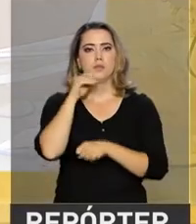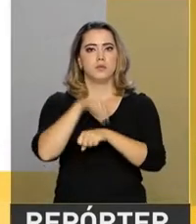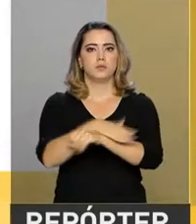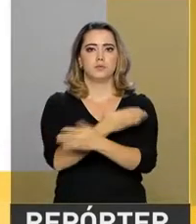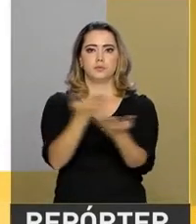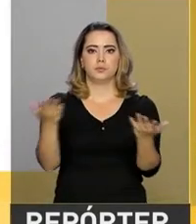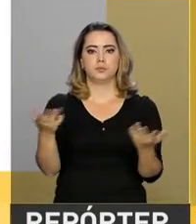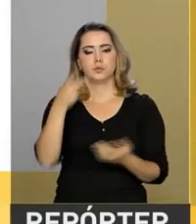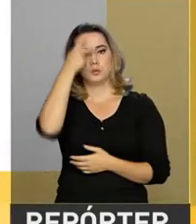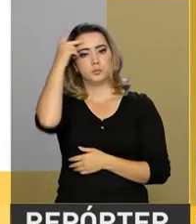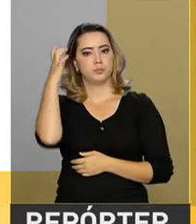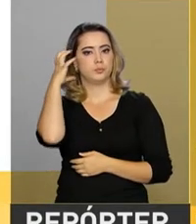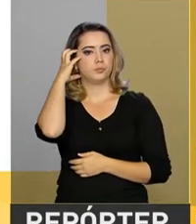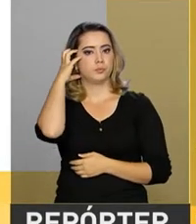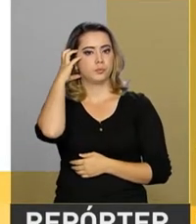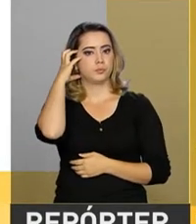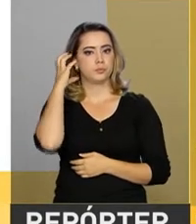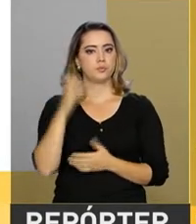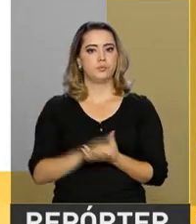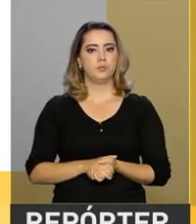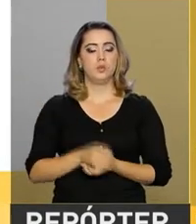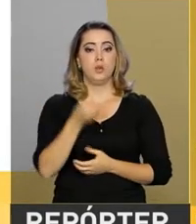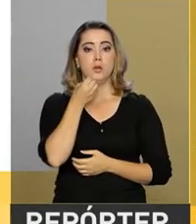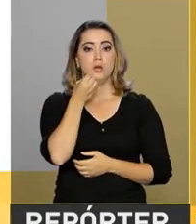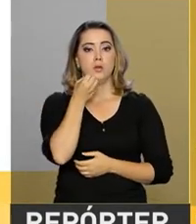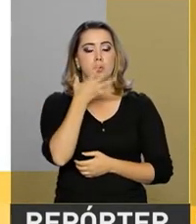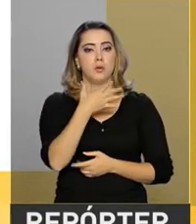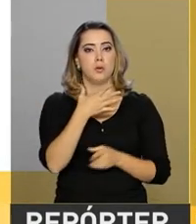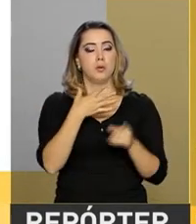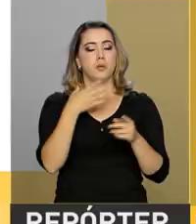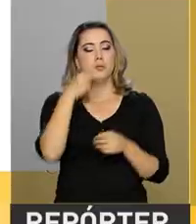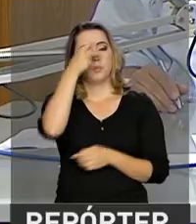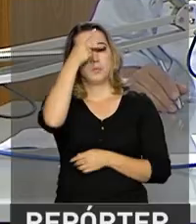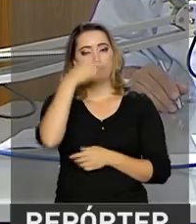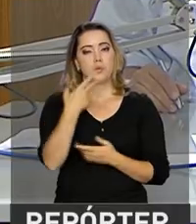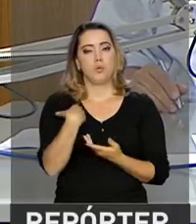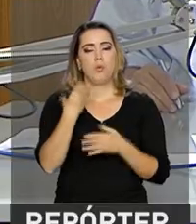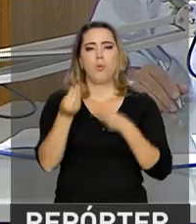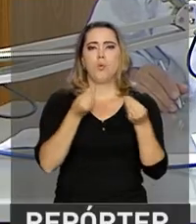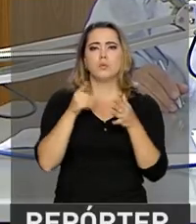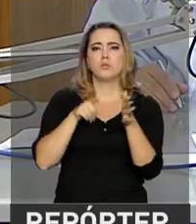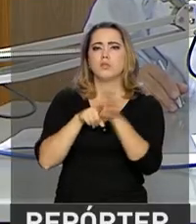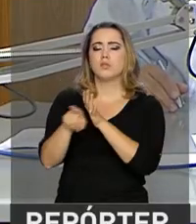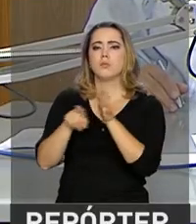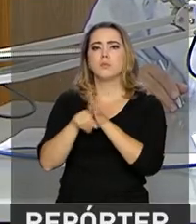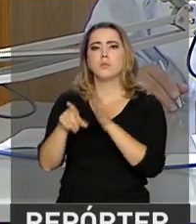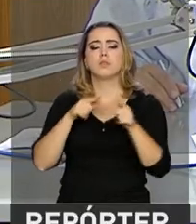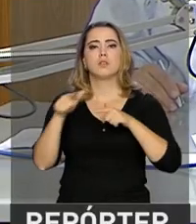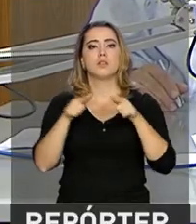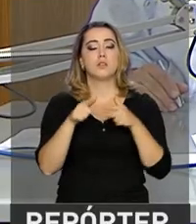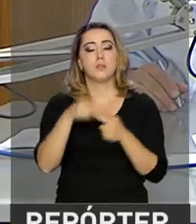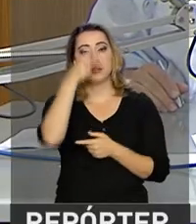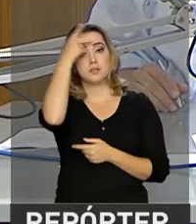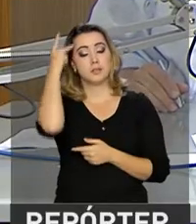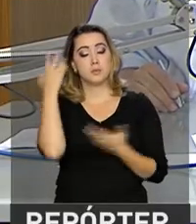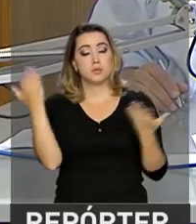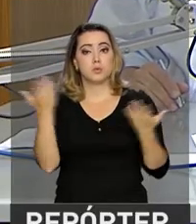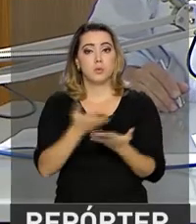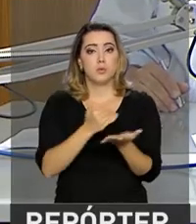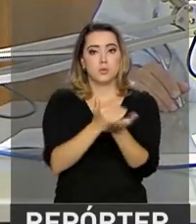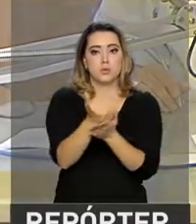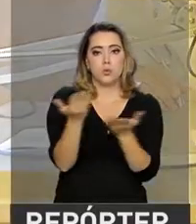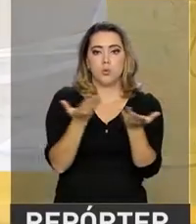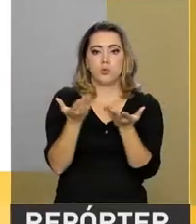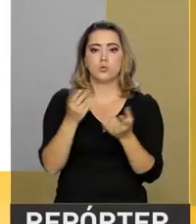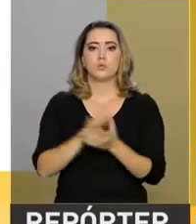Boa noite, ouvintes. Ministro, qual está sendo o papel das Forças Armadas nessa operação que começou hoje? Bom, nós